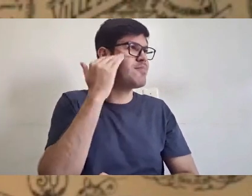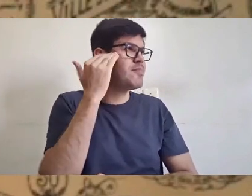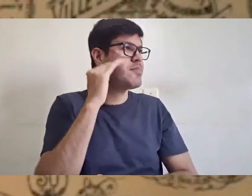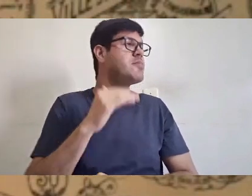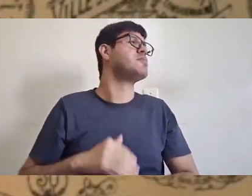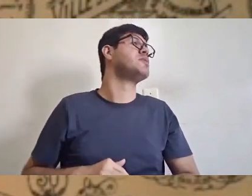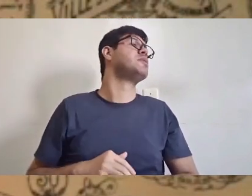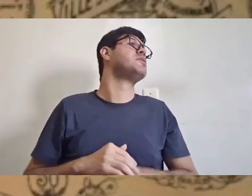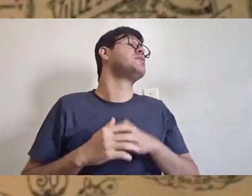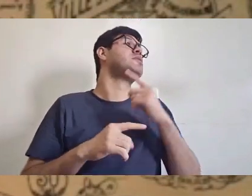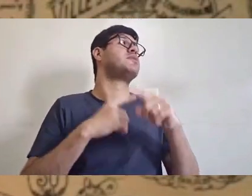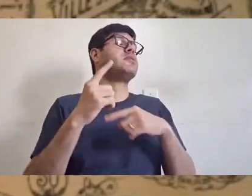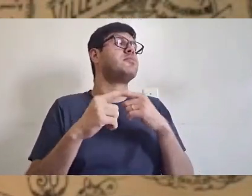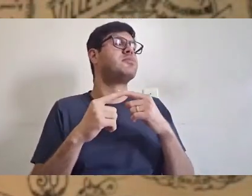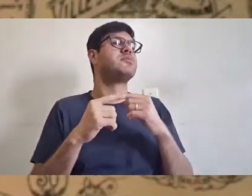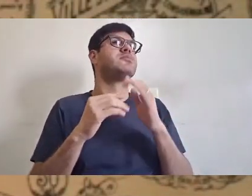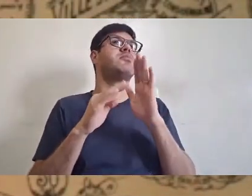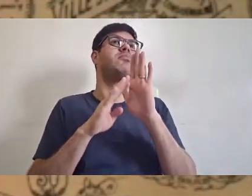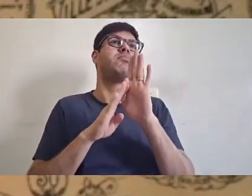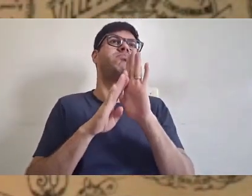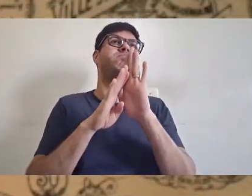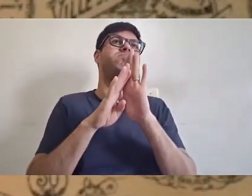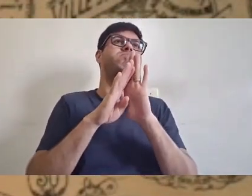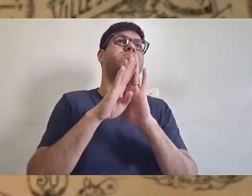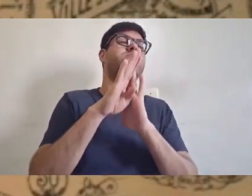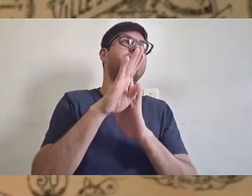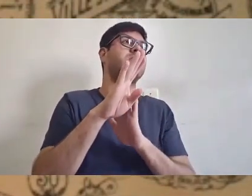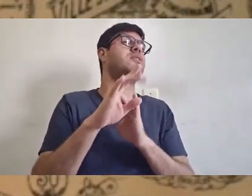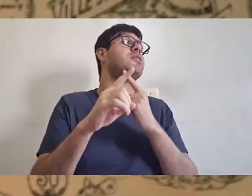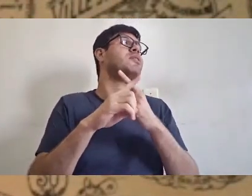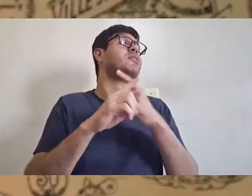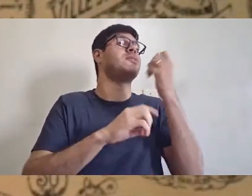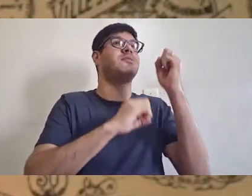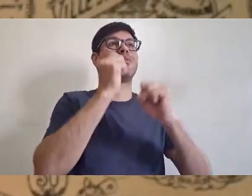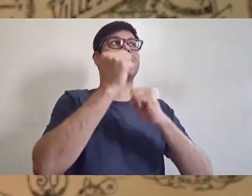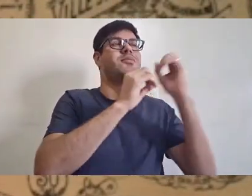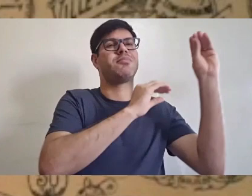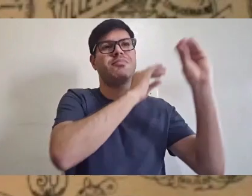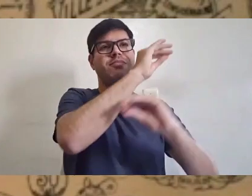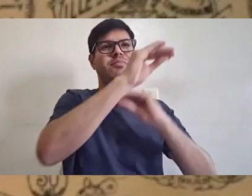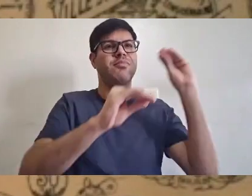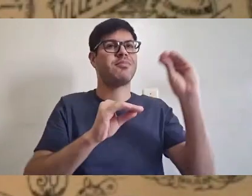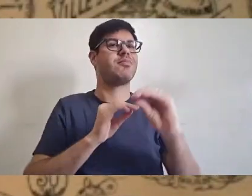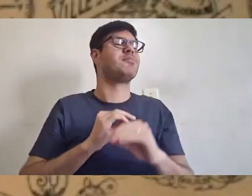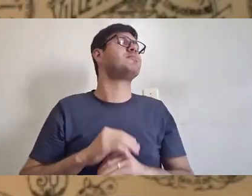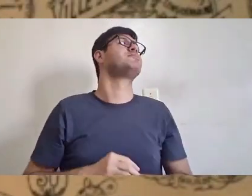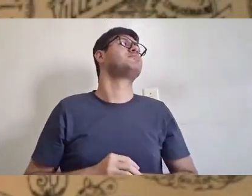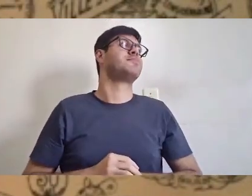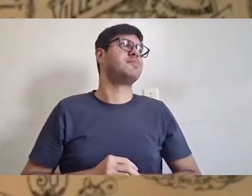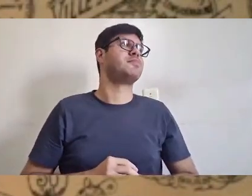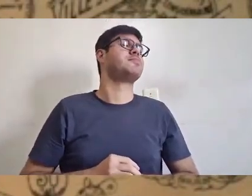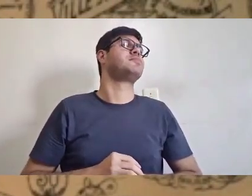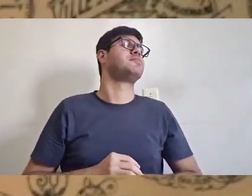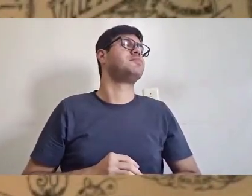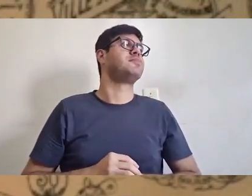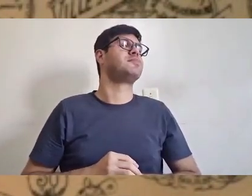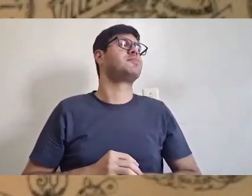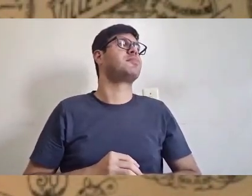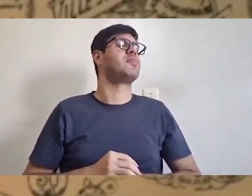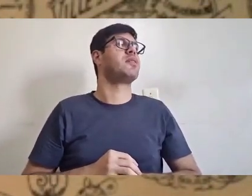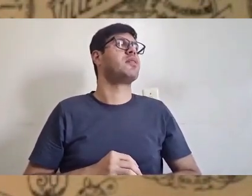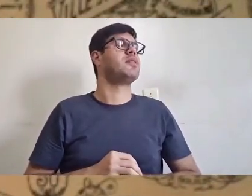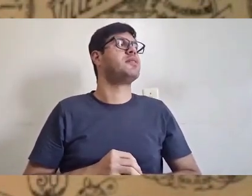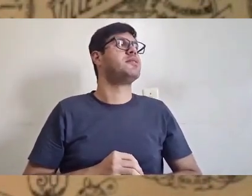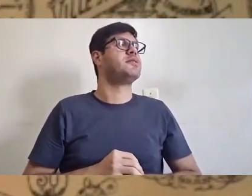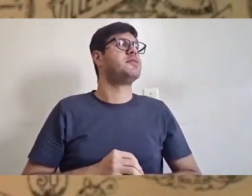0,31, 32, entendeu? Depois continuou subindo em função das indústrias que nós instalamos aí,